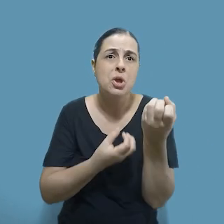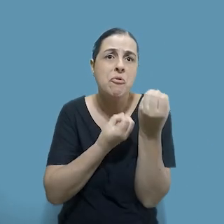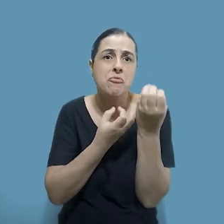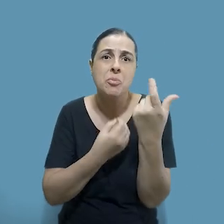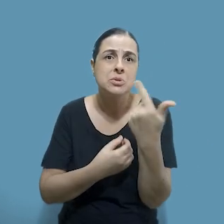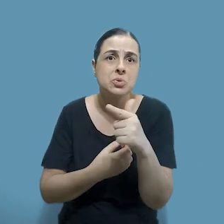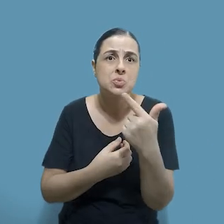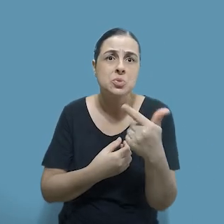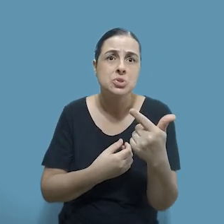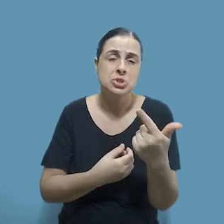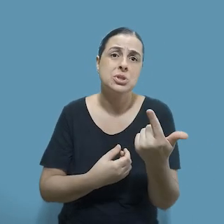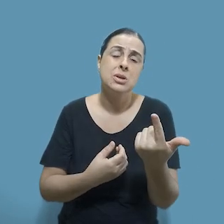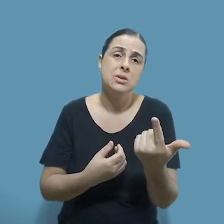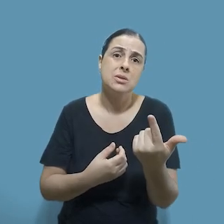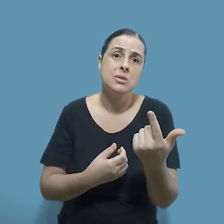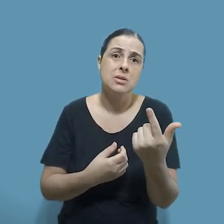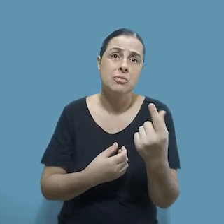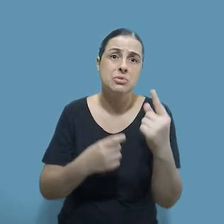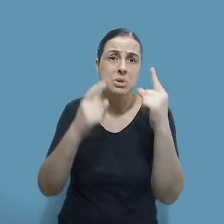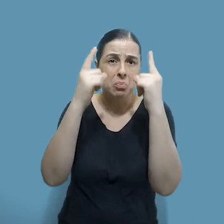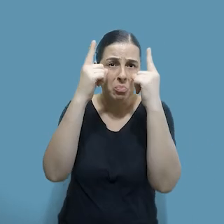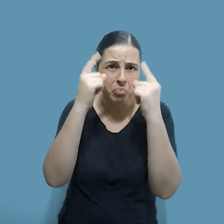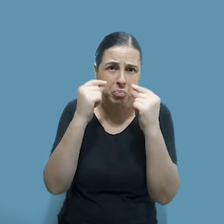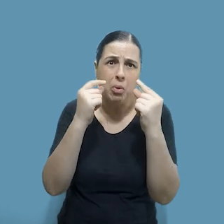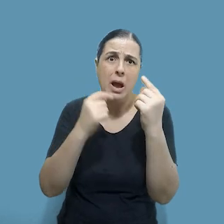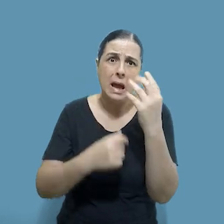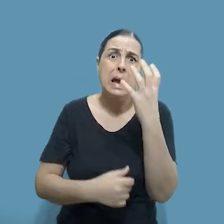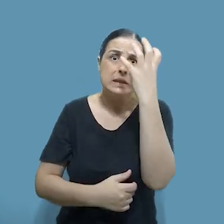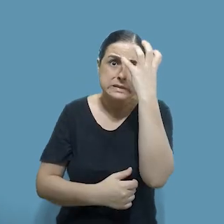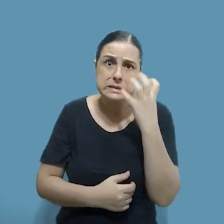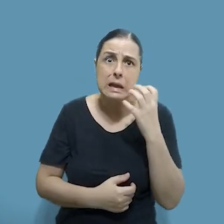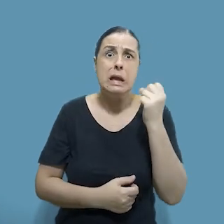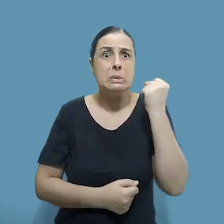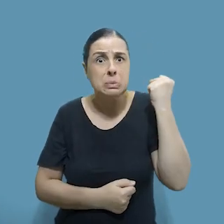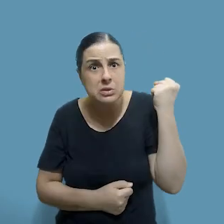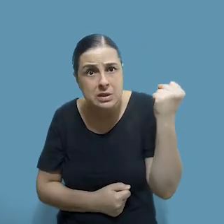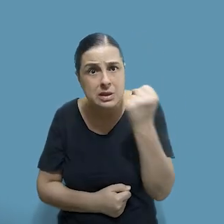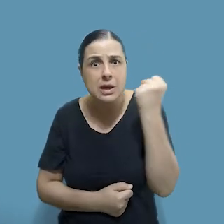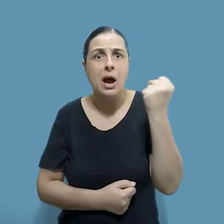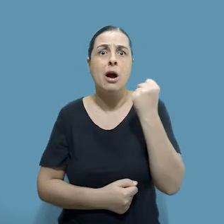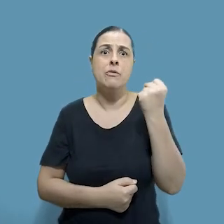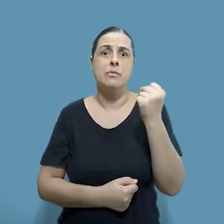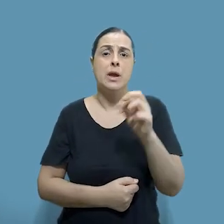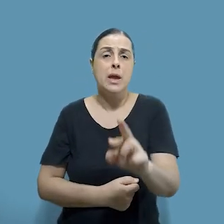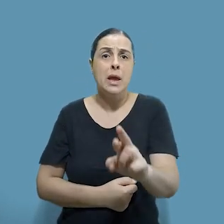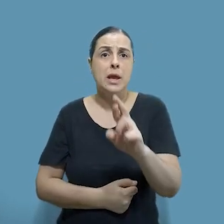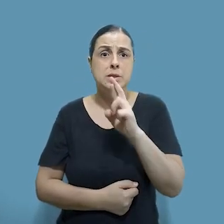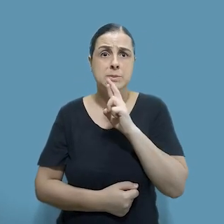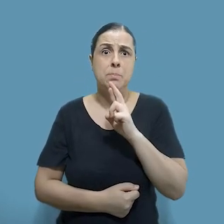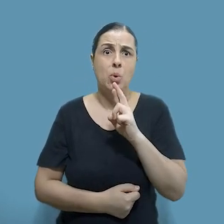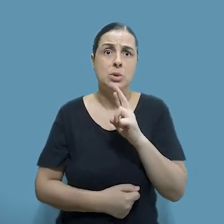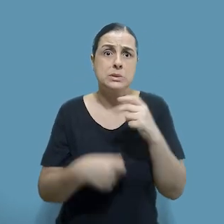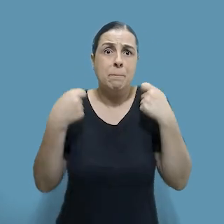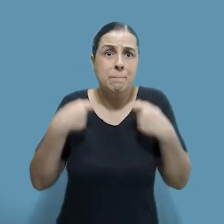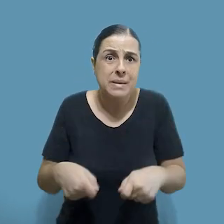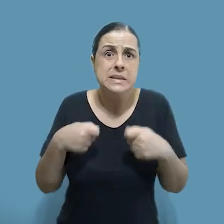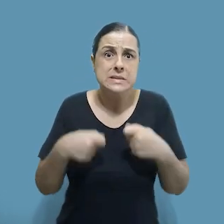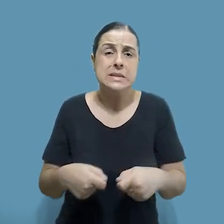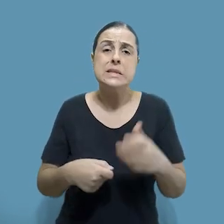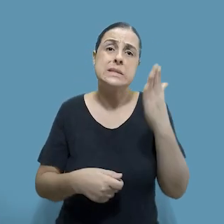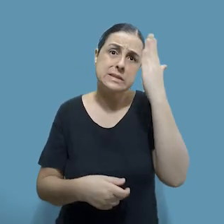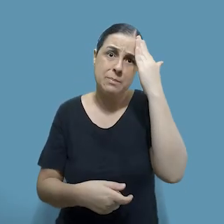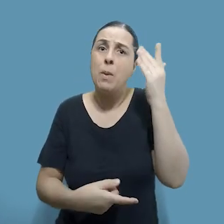muito séria, muito grave na sua vida. Então, você tem que achar uma resposta, né? E aí, os